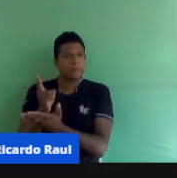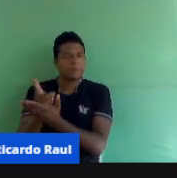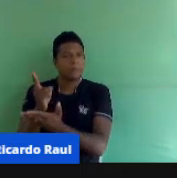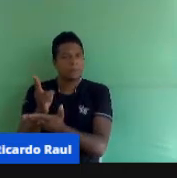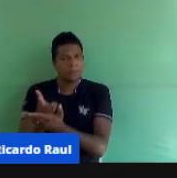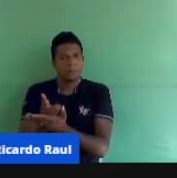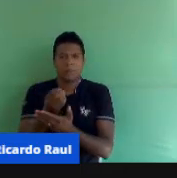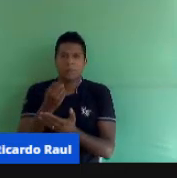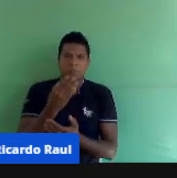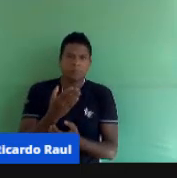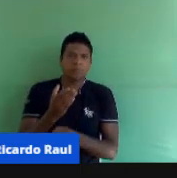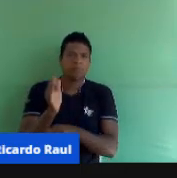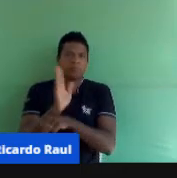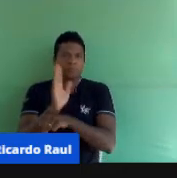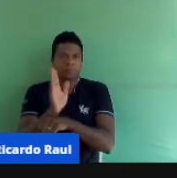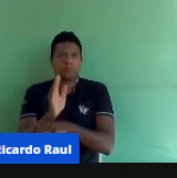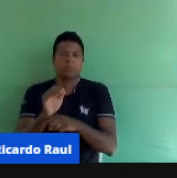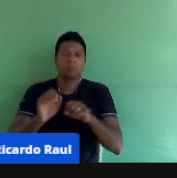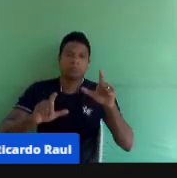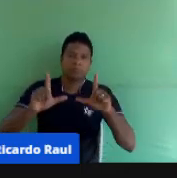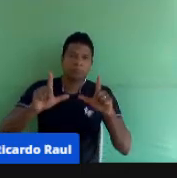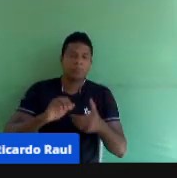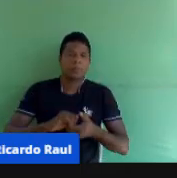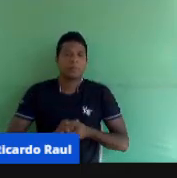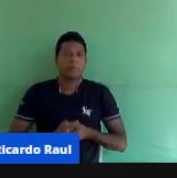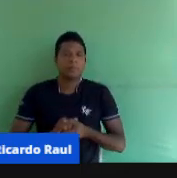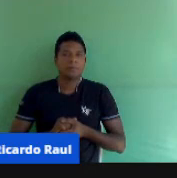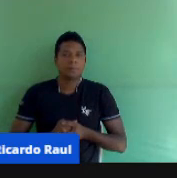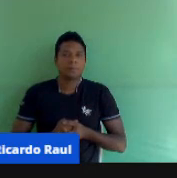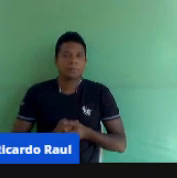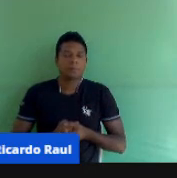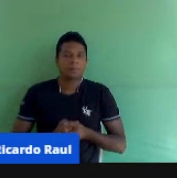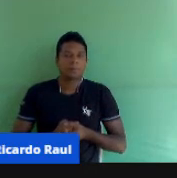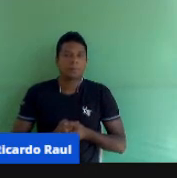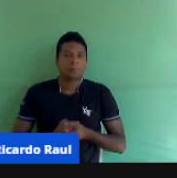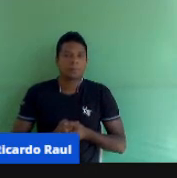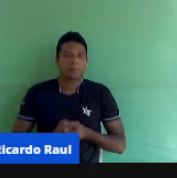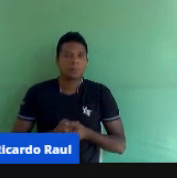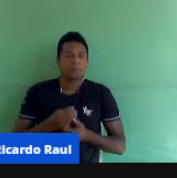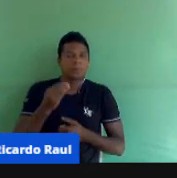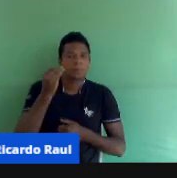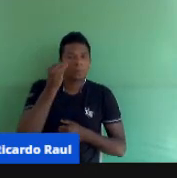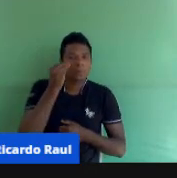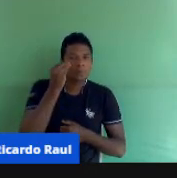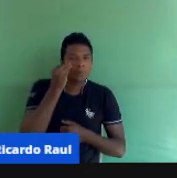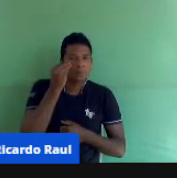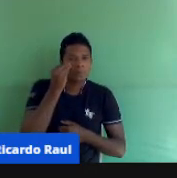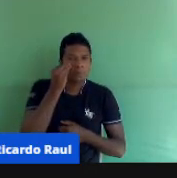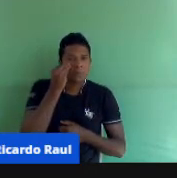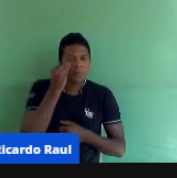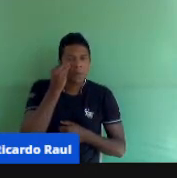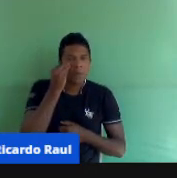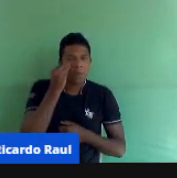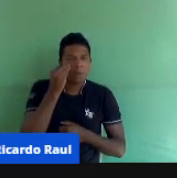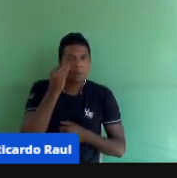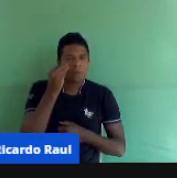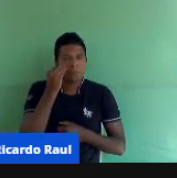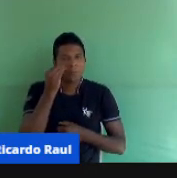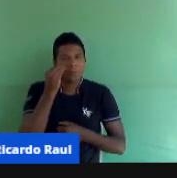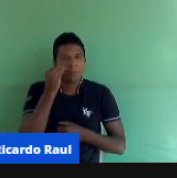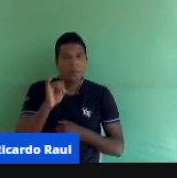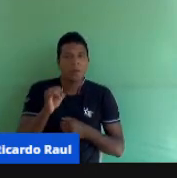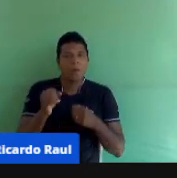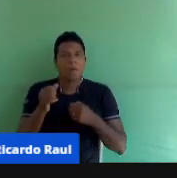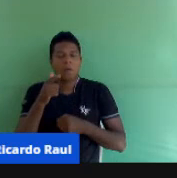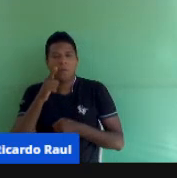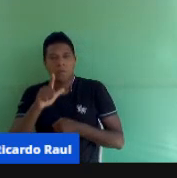dia. Então, veja só, é uma possibilidade. Você vai ter que analisar o momento, verificar quais condições que você tem